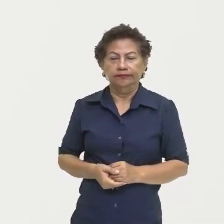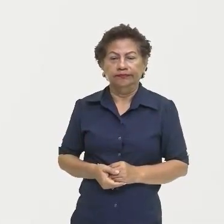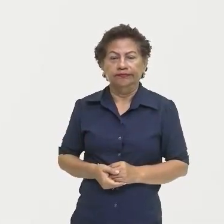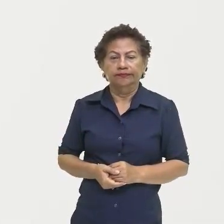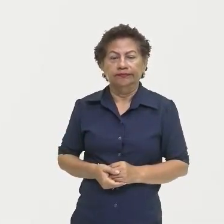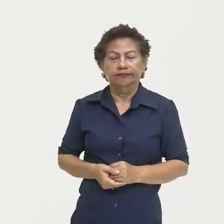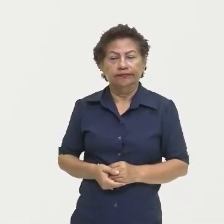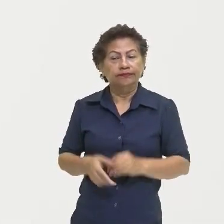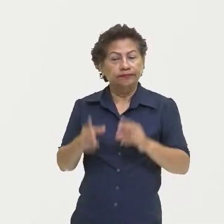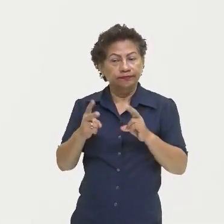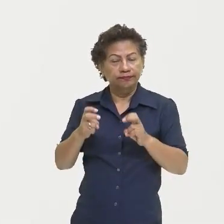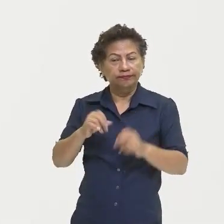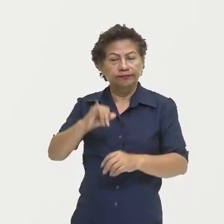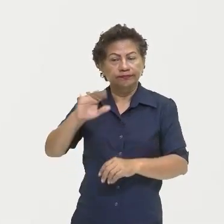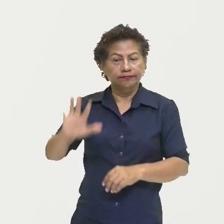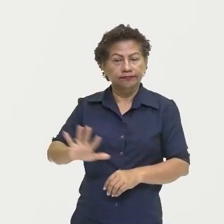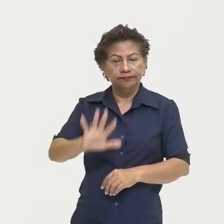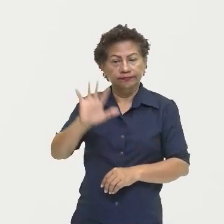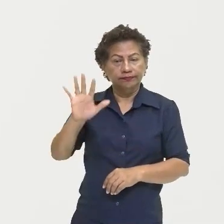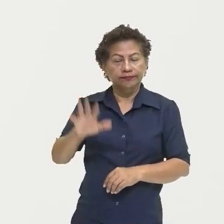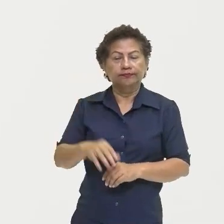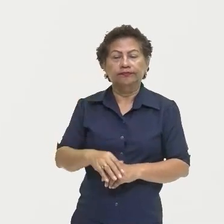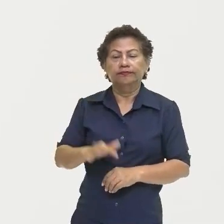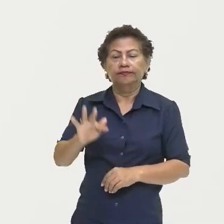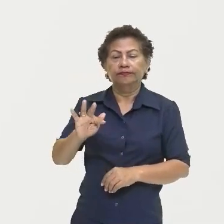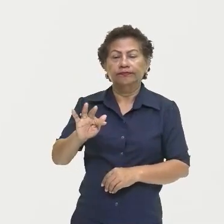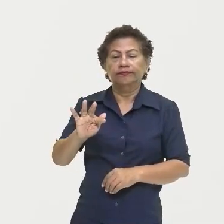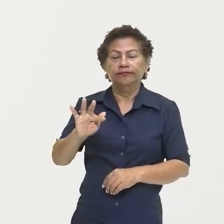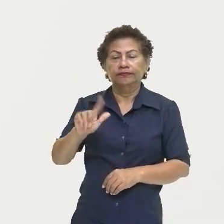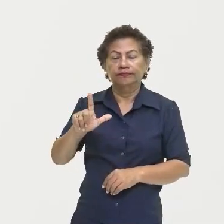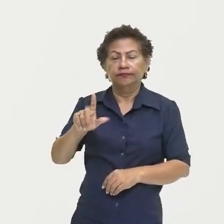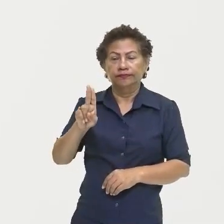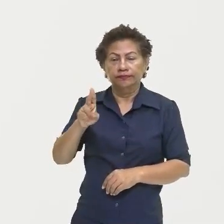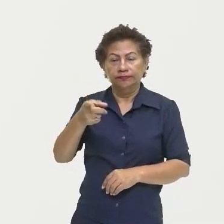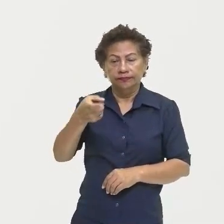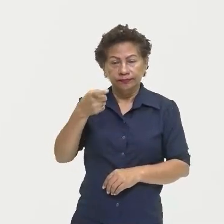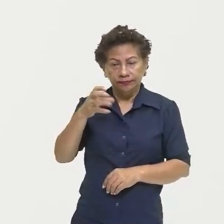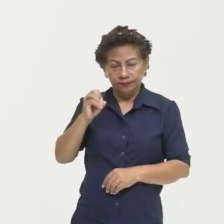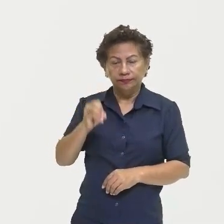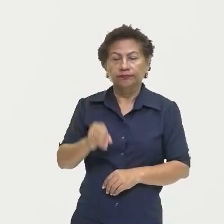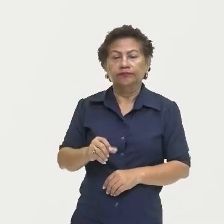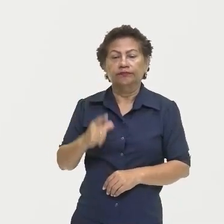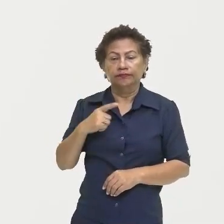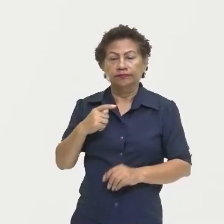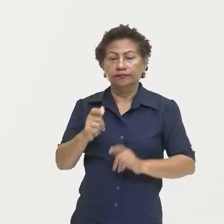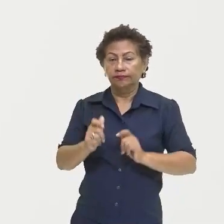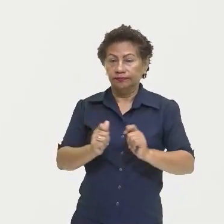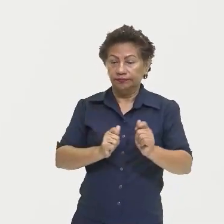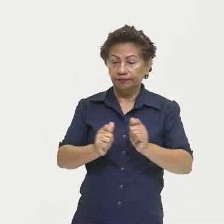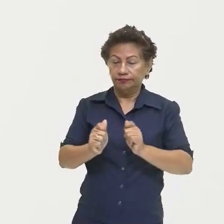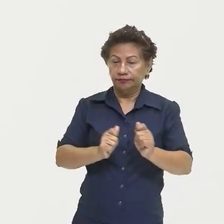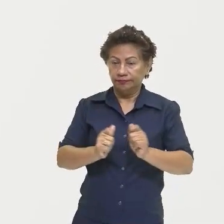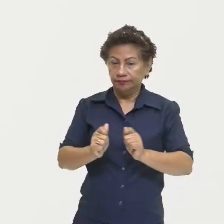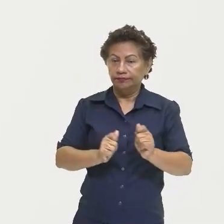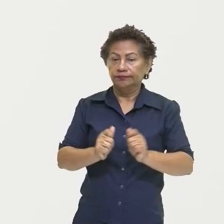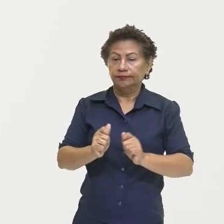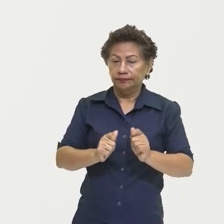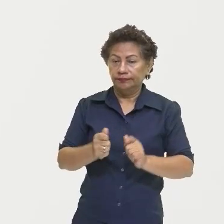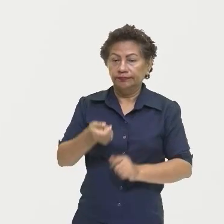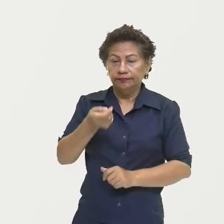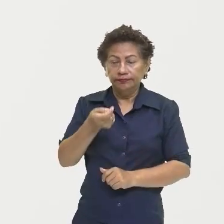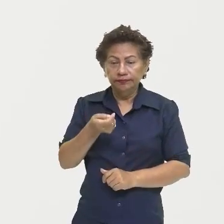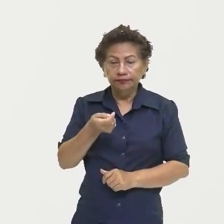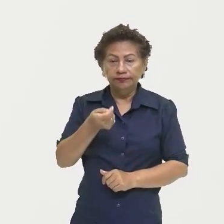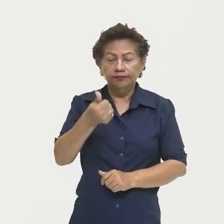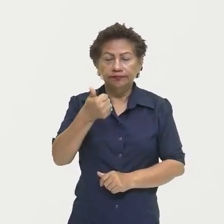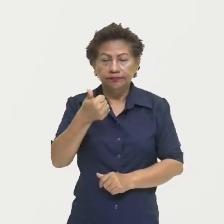né? Então, aqui a gente tem esses fluxos conectando esses lugares, né, controlados aí a partir de poucos centros e poder